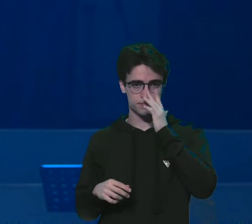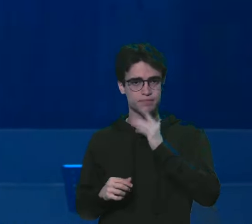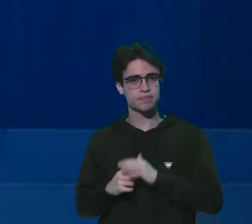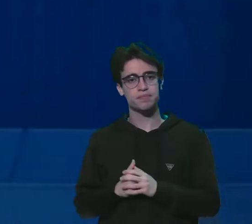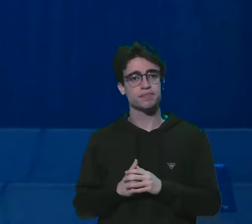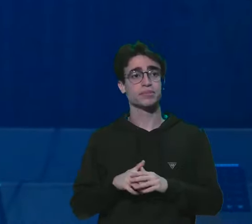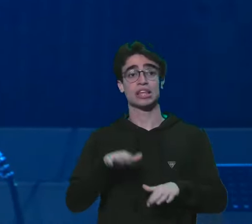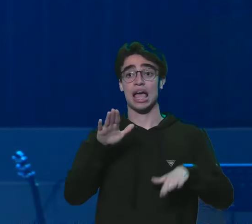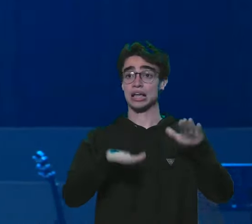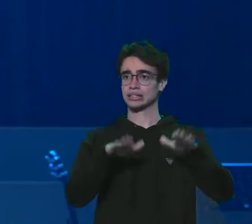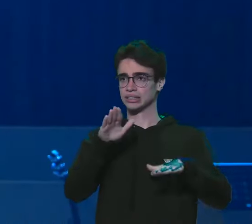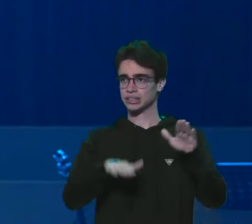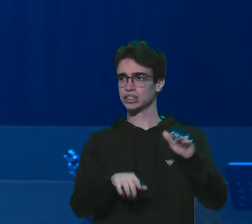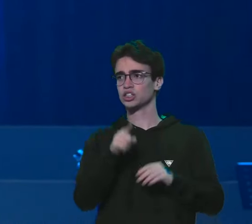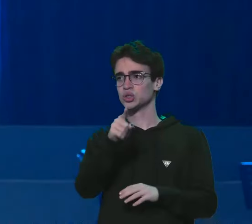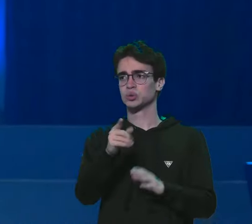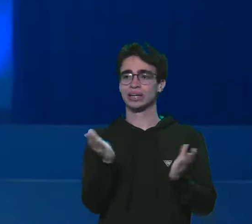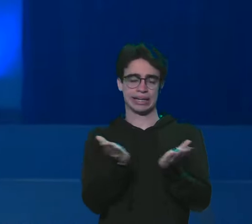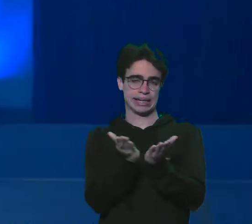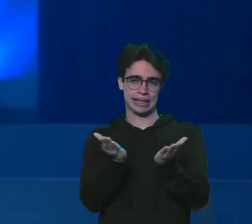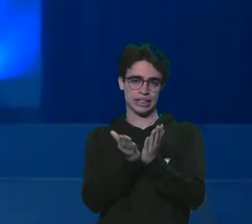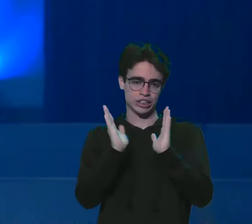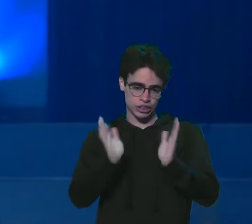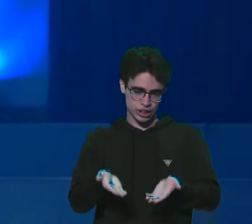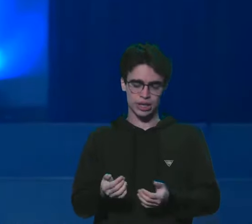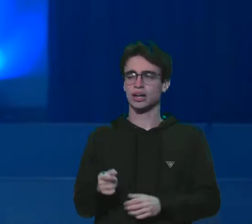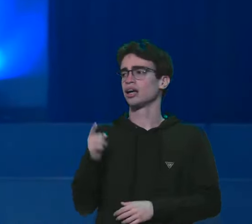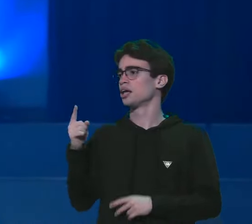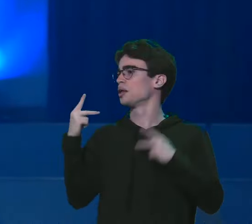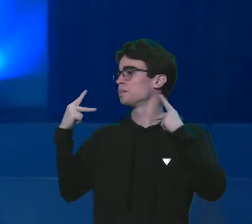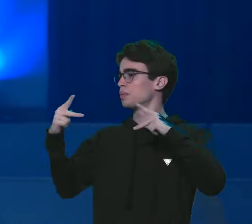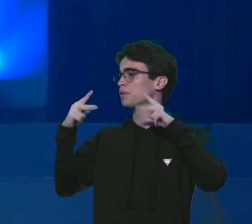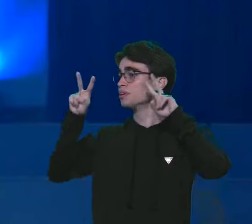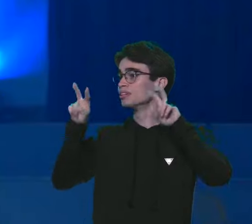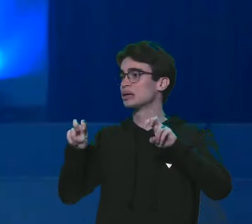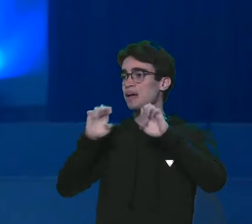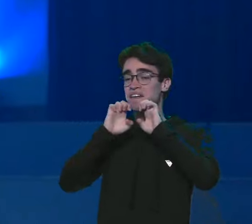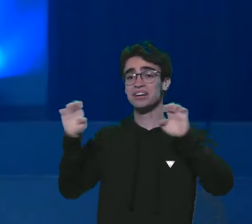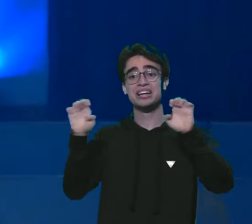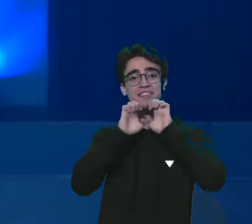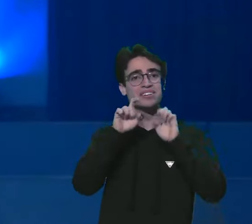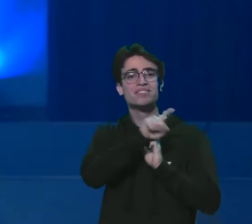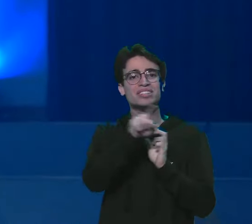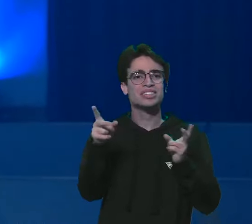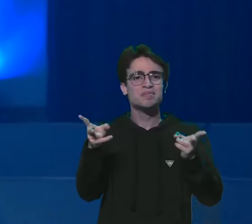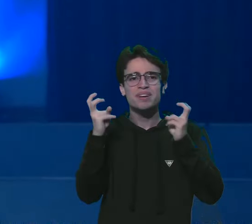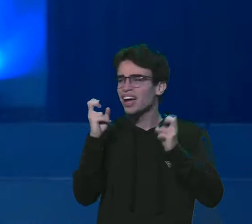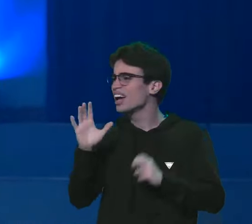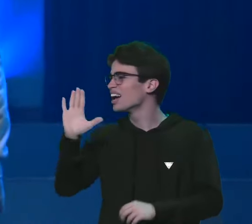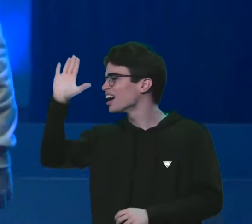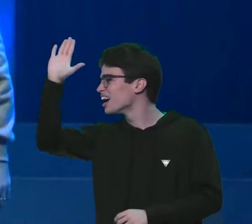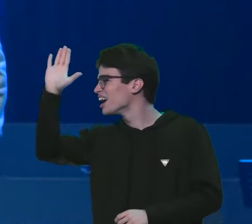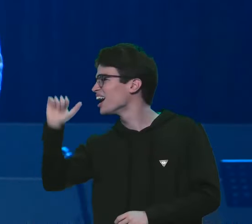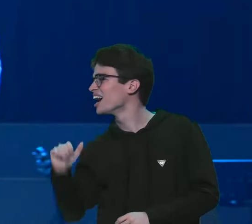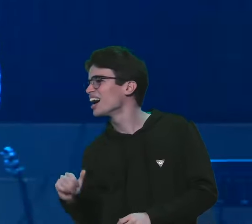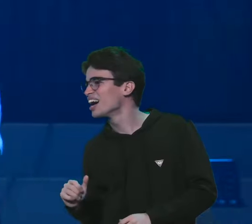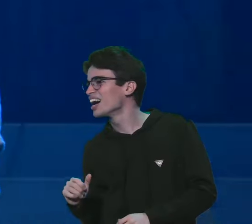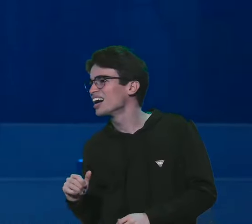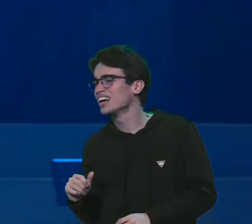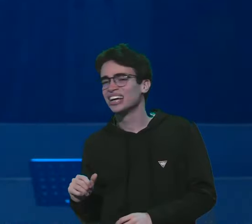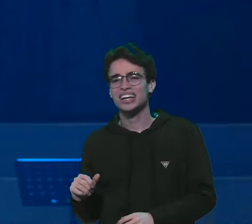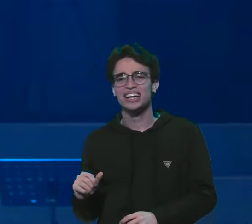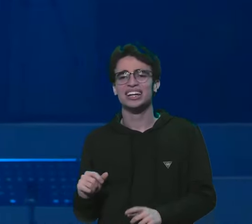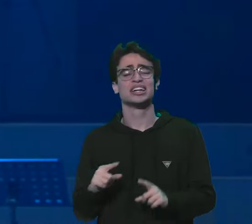Talvez você que é cristão aqui, essa mensagem está sendo bem evangelística. Você percebeu? Quem percebeu?